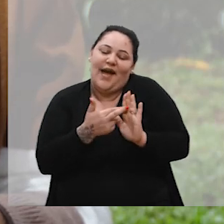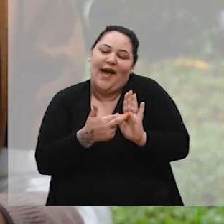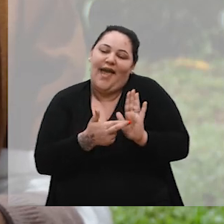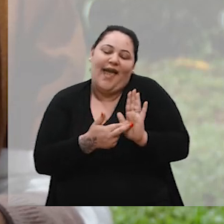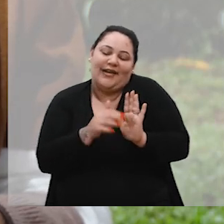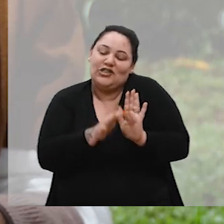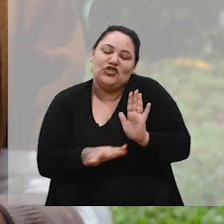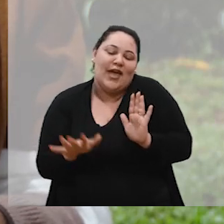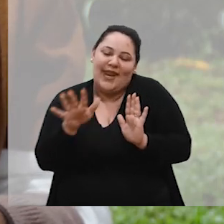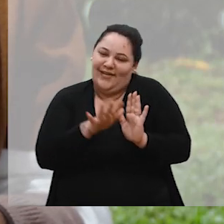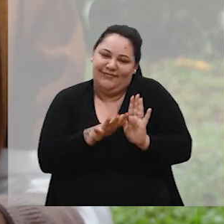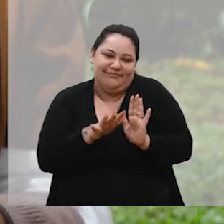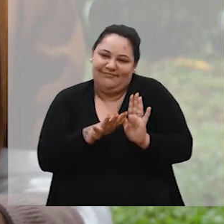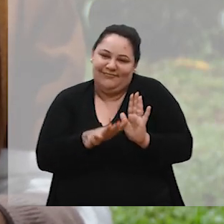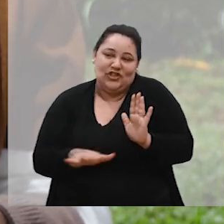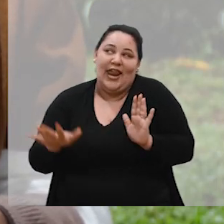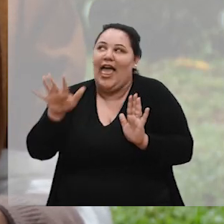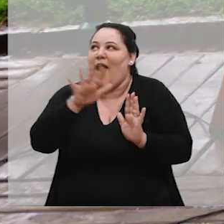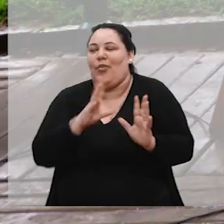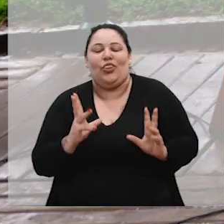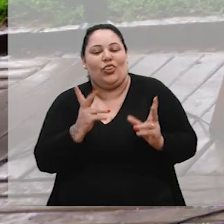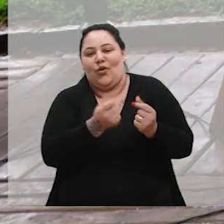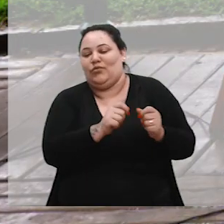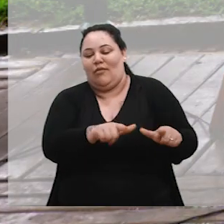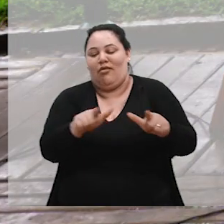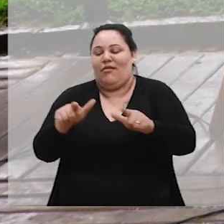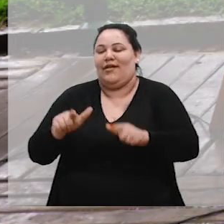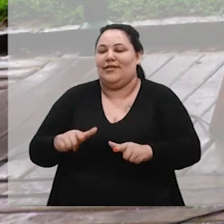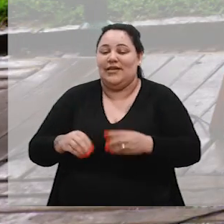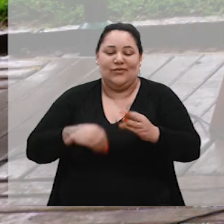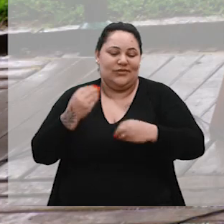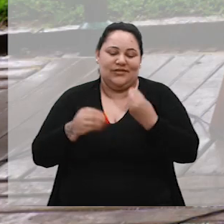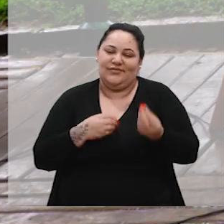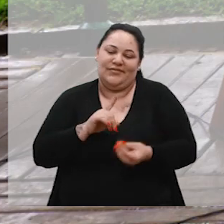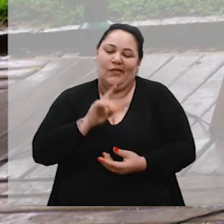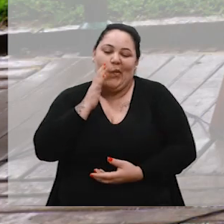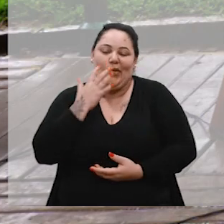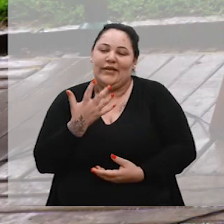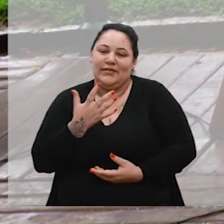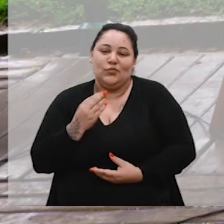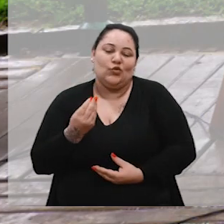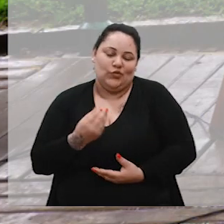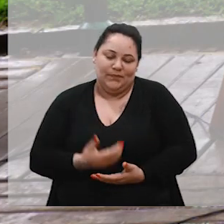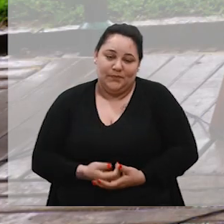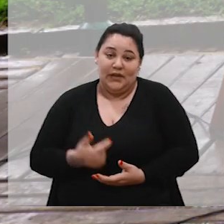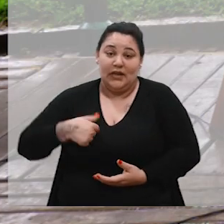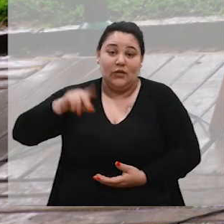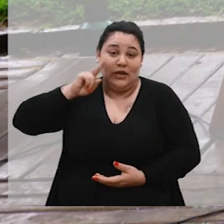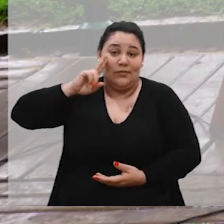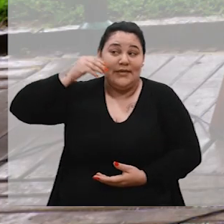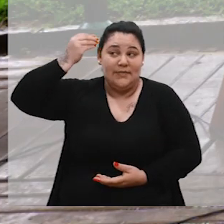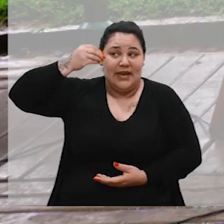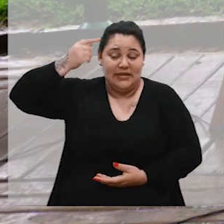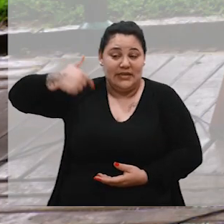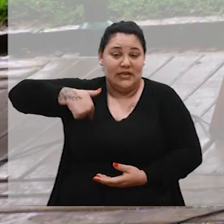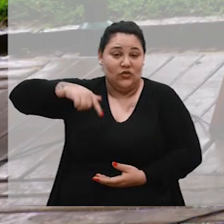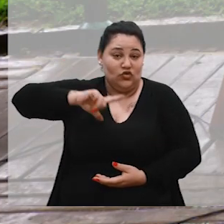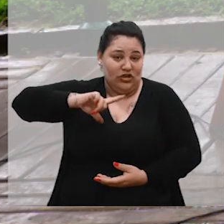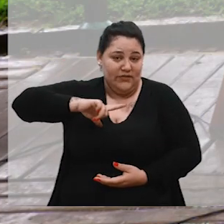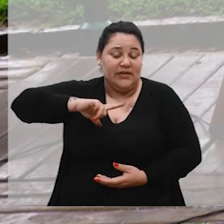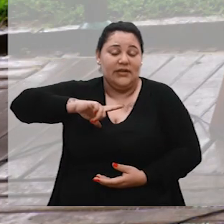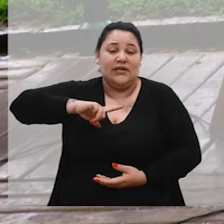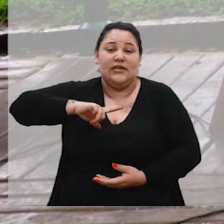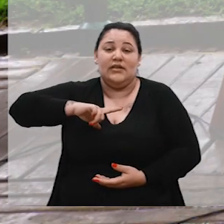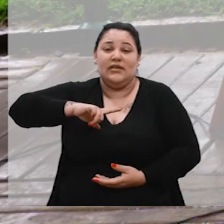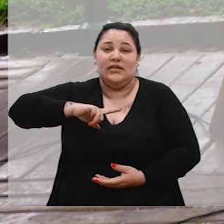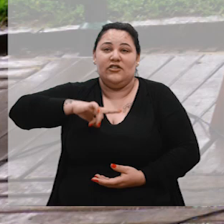Sentimos que não é exatamente isso que ocorre. Eu lembro, por exemplo, de uma experiência que eu tive, havia professores